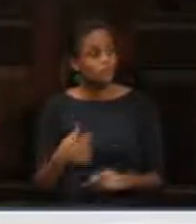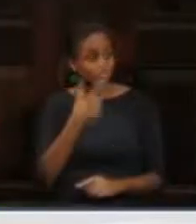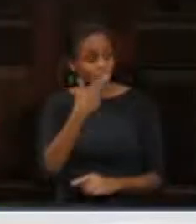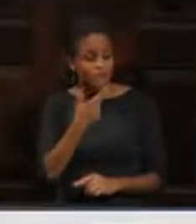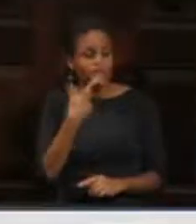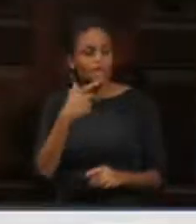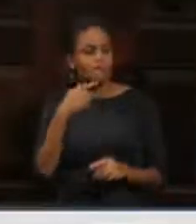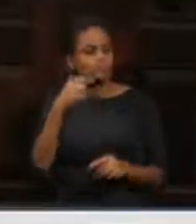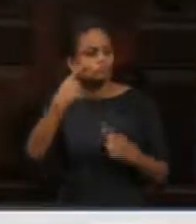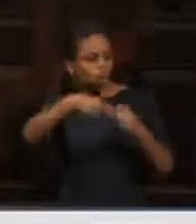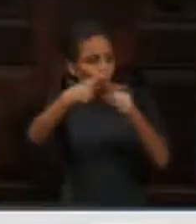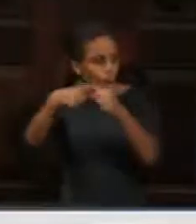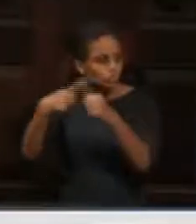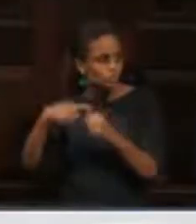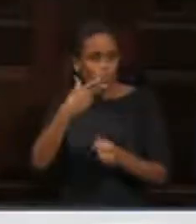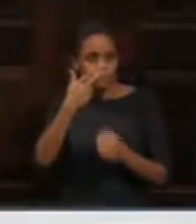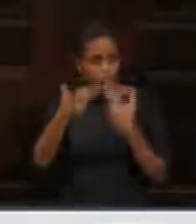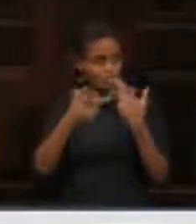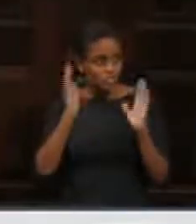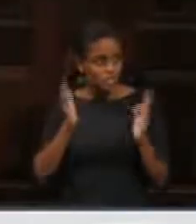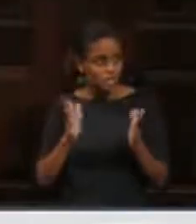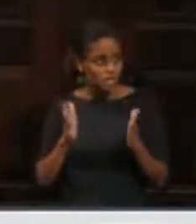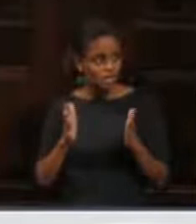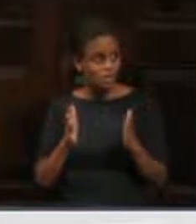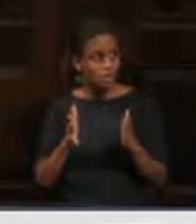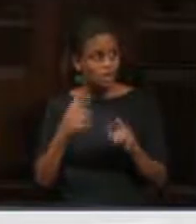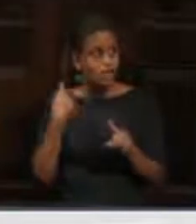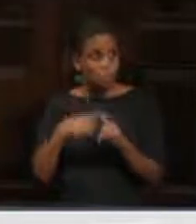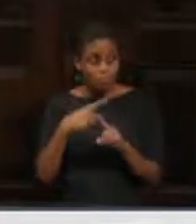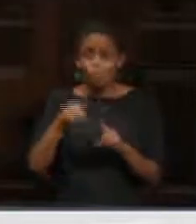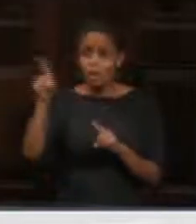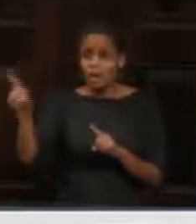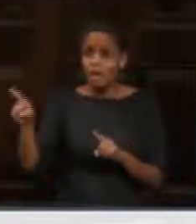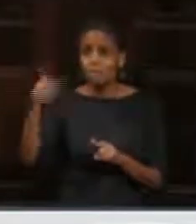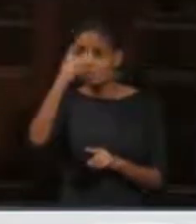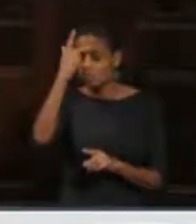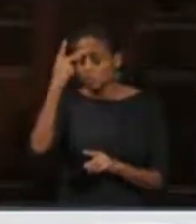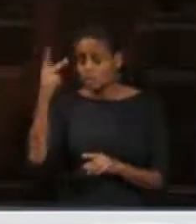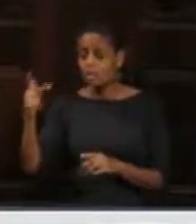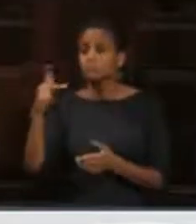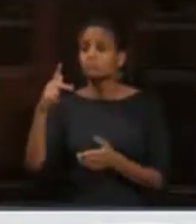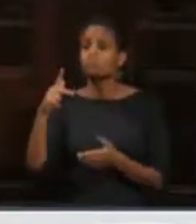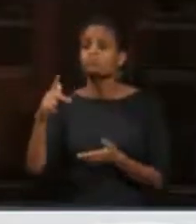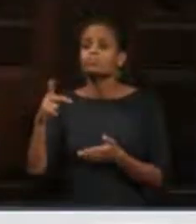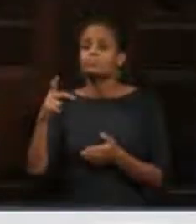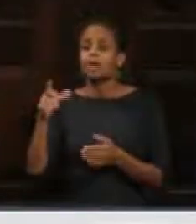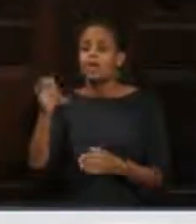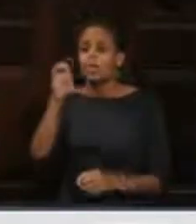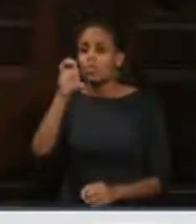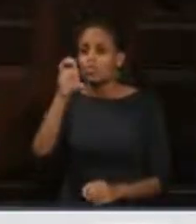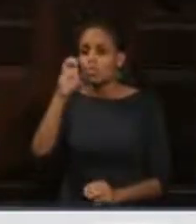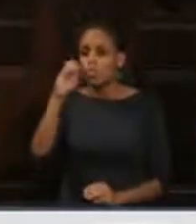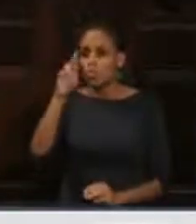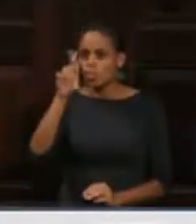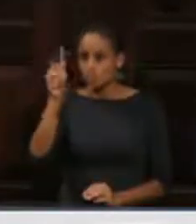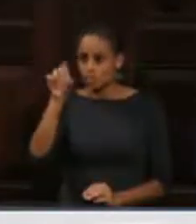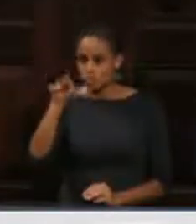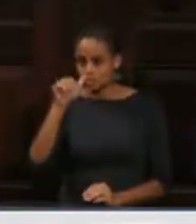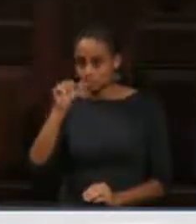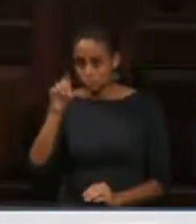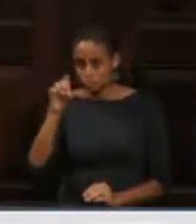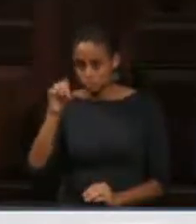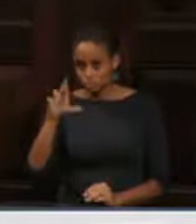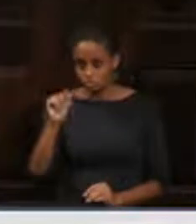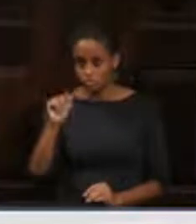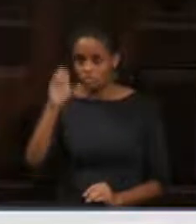falei, é porque tinha sido citado. E ela estava junto ao meu gabinete buscando